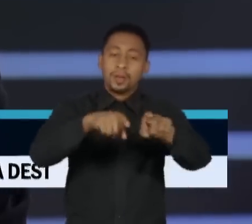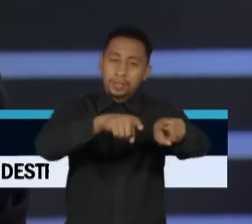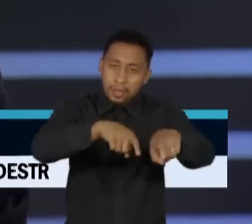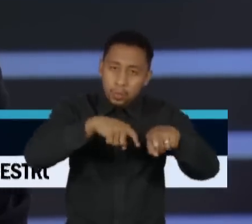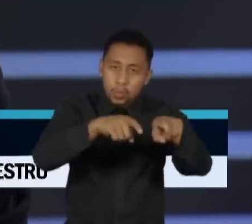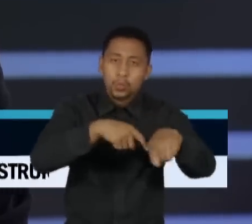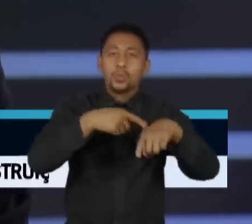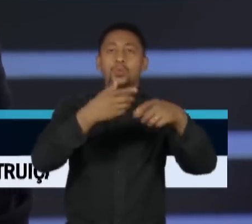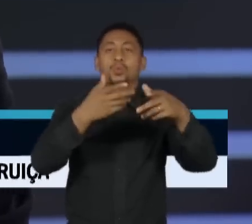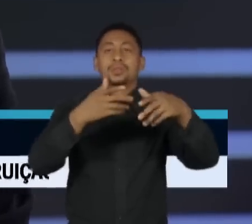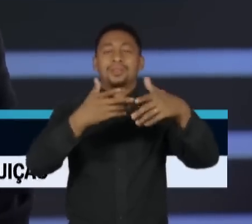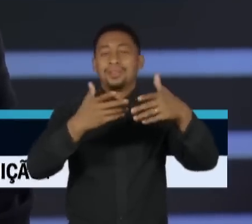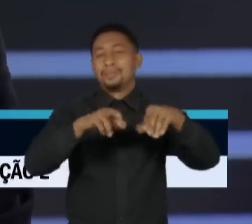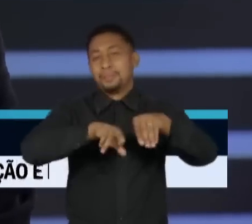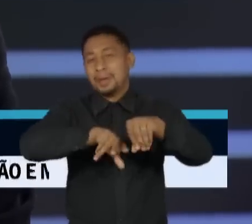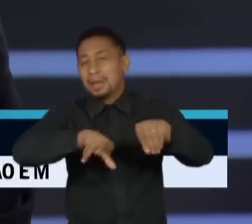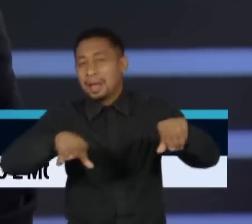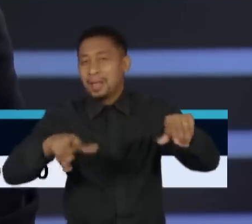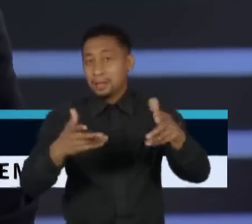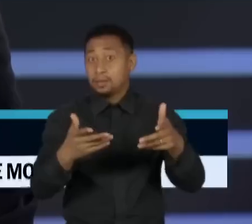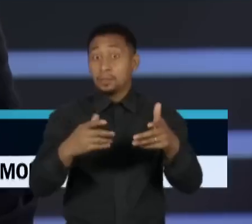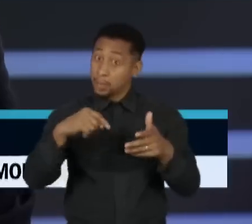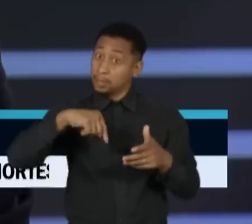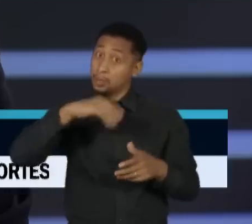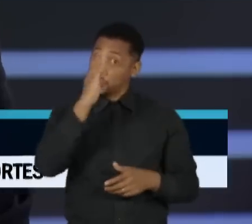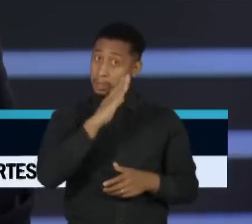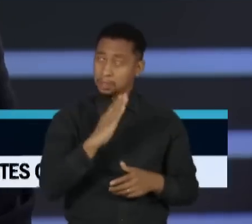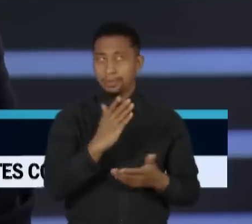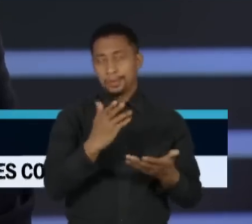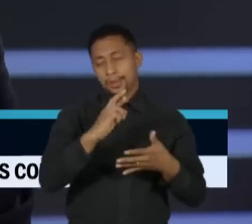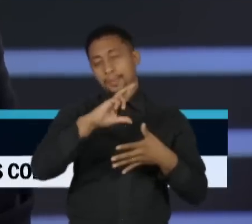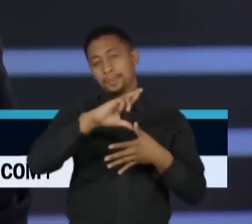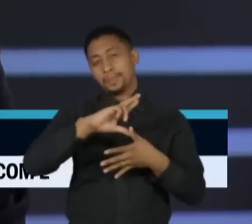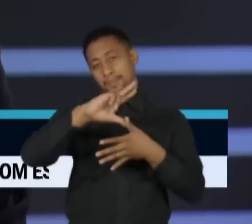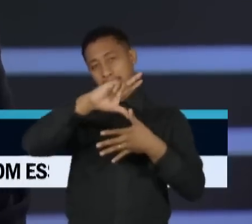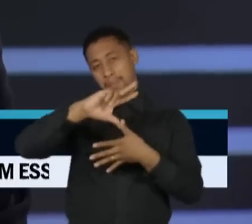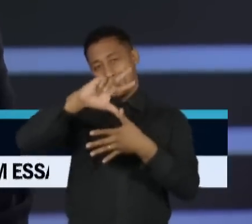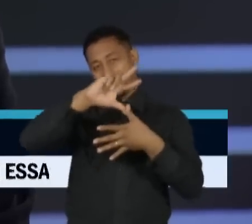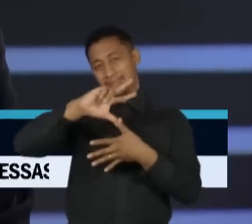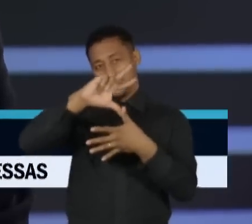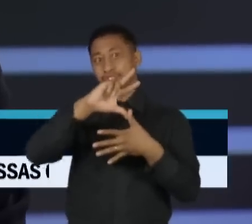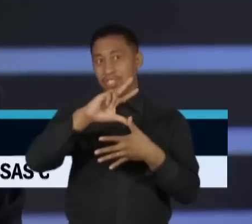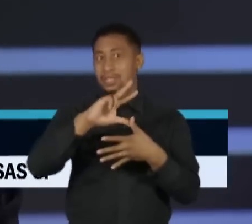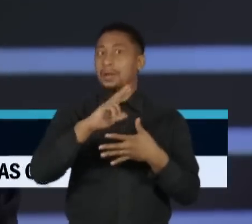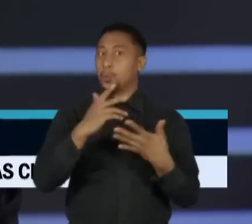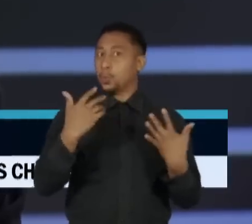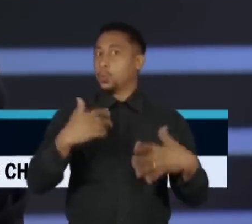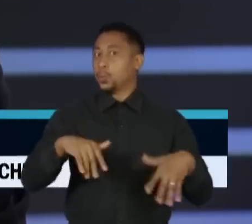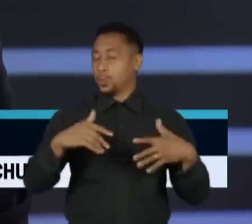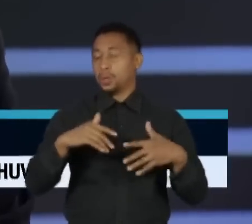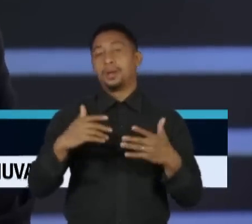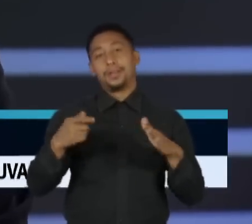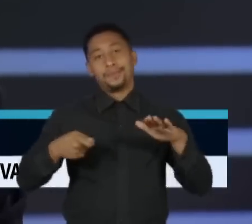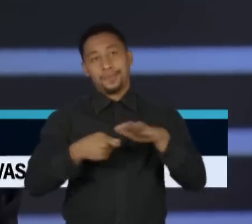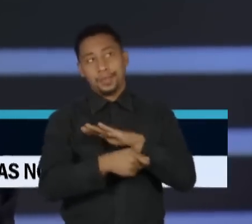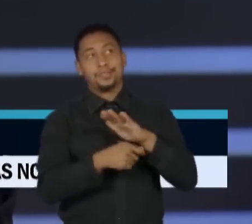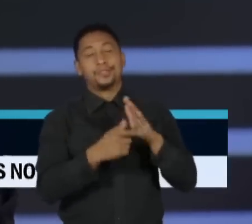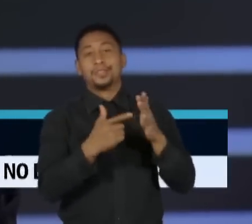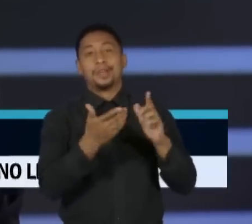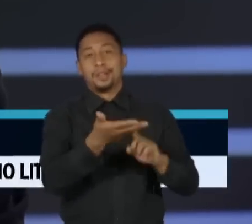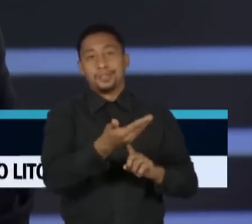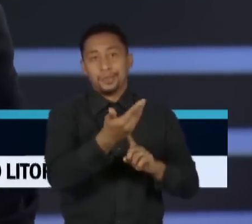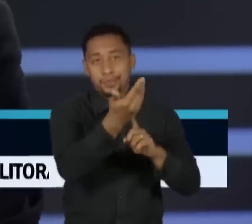o investimento chinês no Brasil e na América Latina, ele é bastante diversificado. Ele vai de eletrônicos, vai de